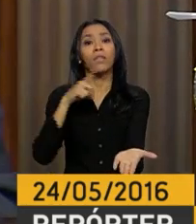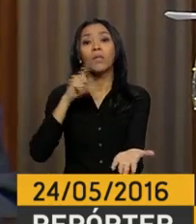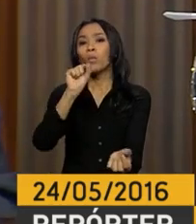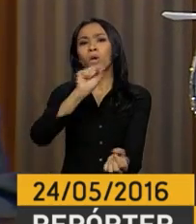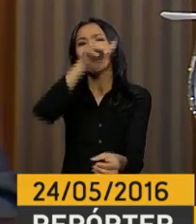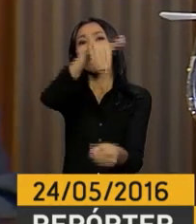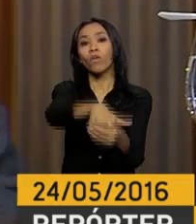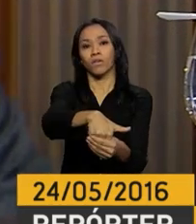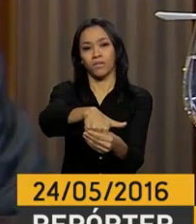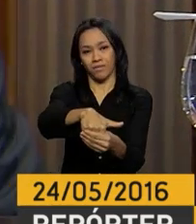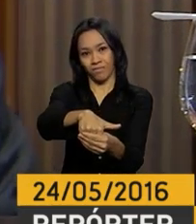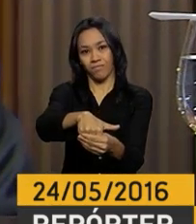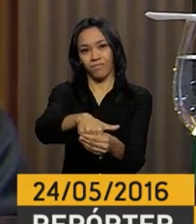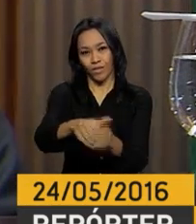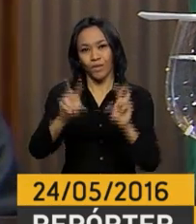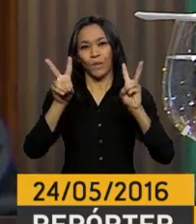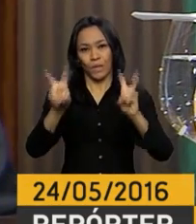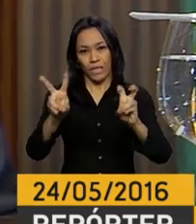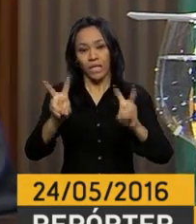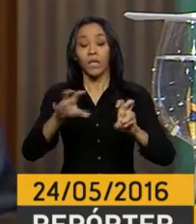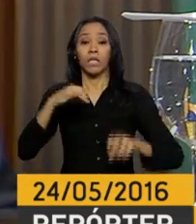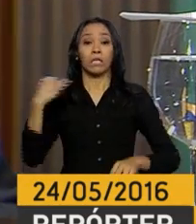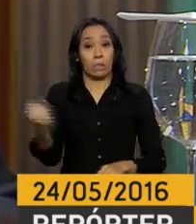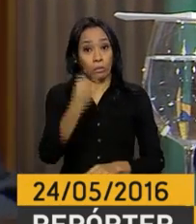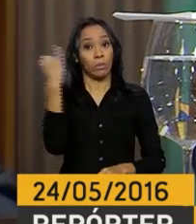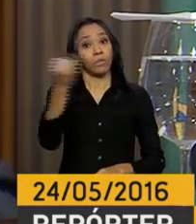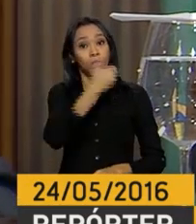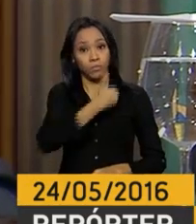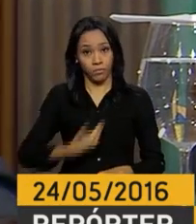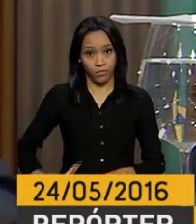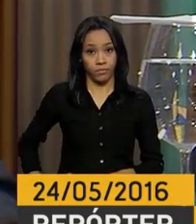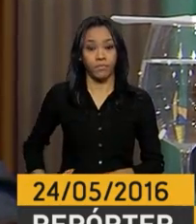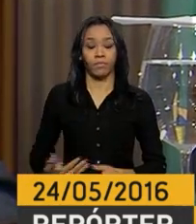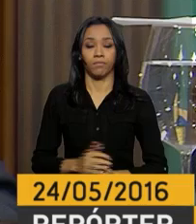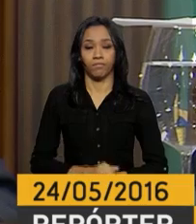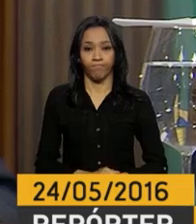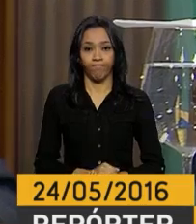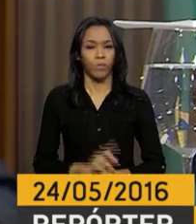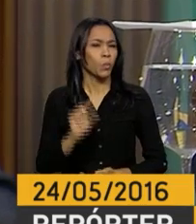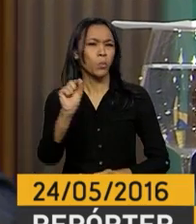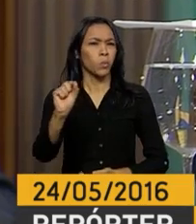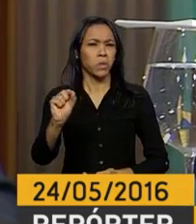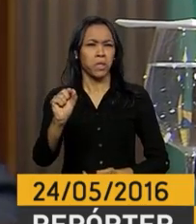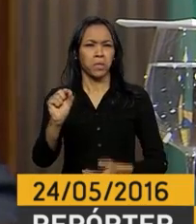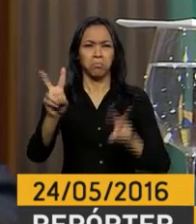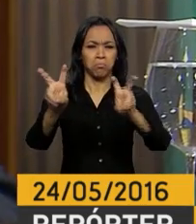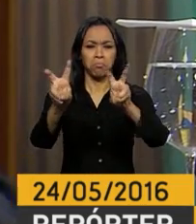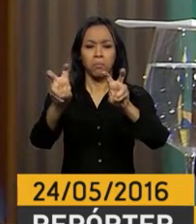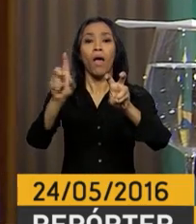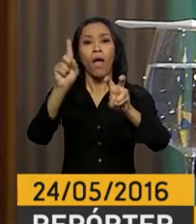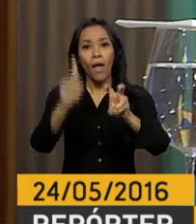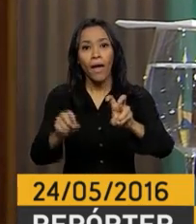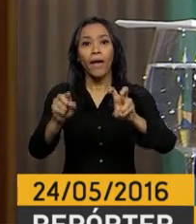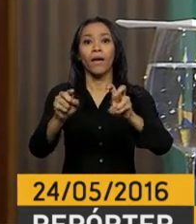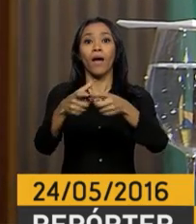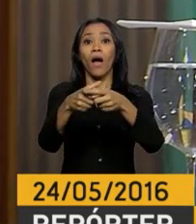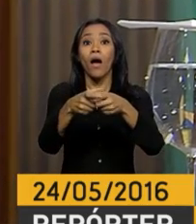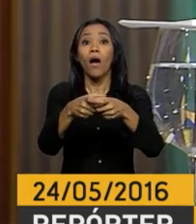de uma matéria importante para o governo, que é a questão da ampliação da meta.